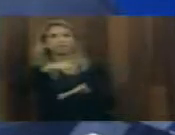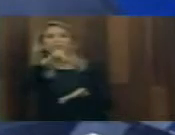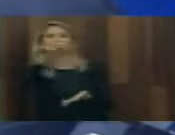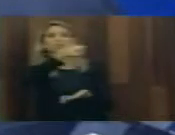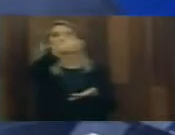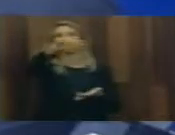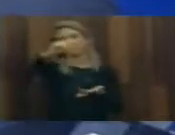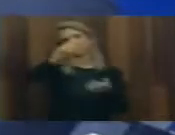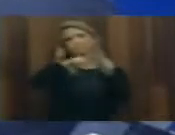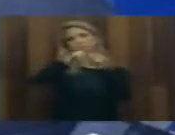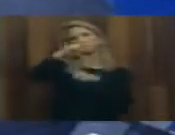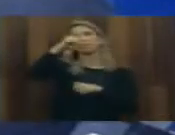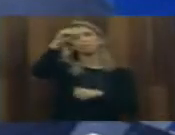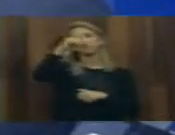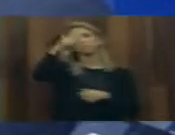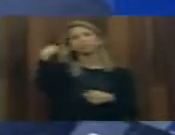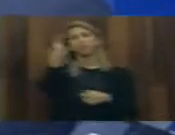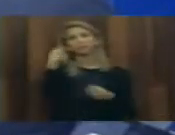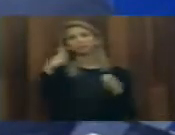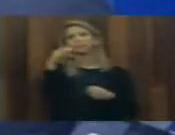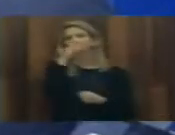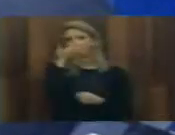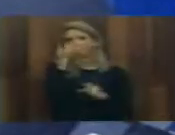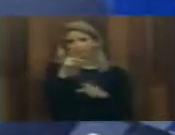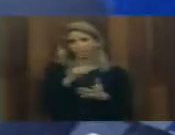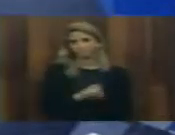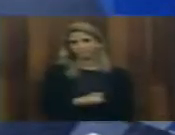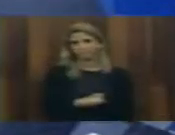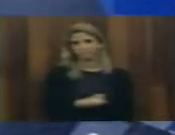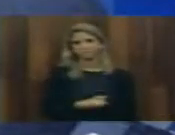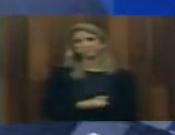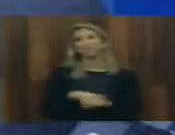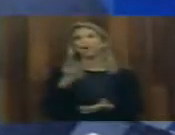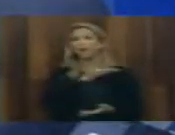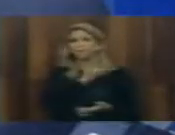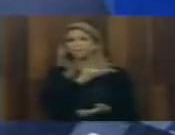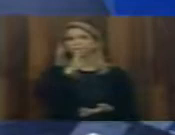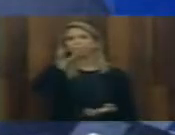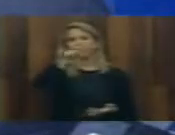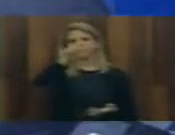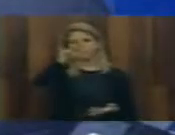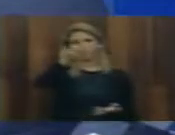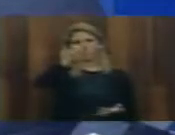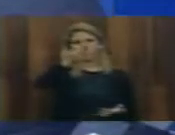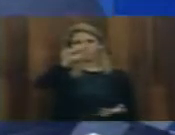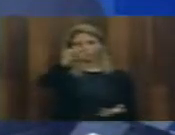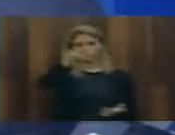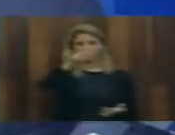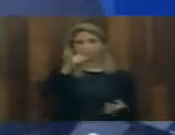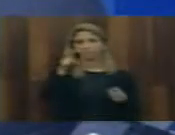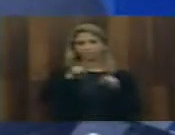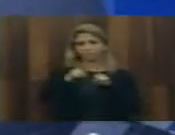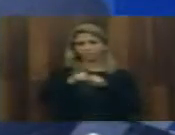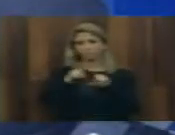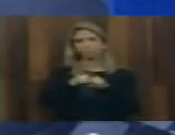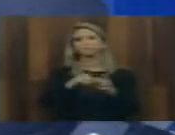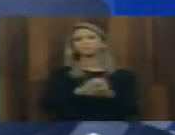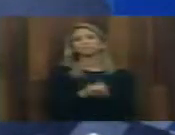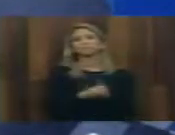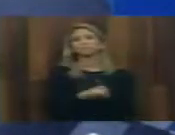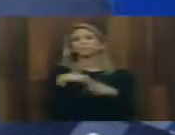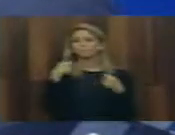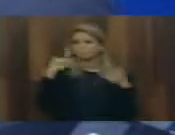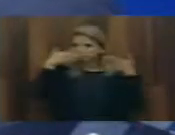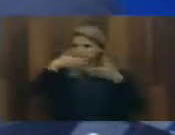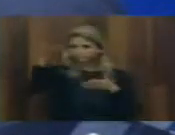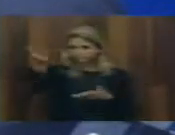Blau Blau, você me trouxe uma questão preocupante, pediu que eu pudesse estar falando, e aqui vou finalizar o meu discurso nesse